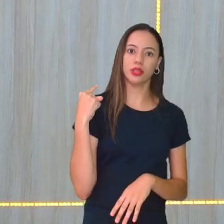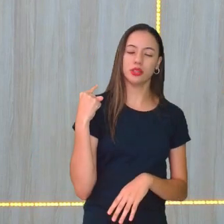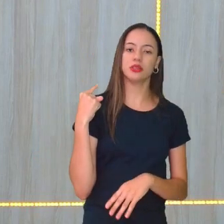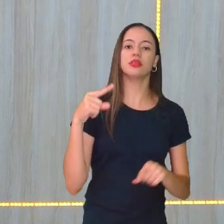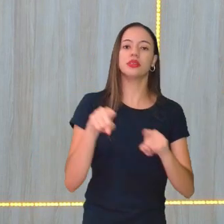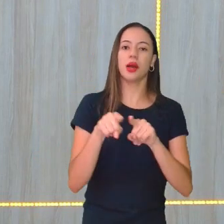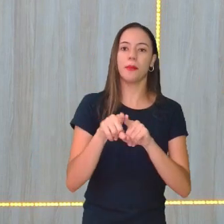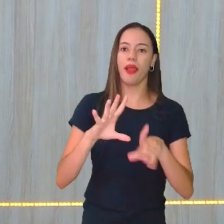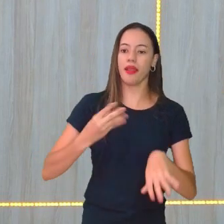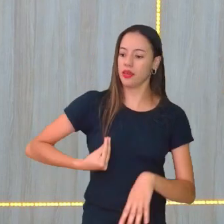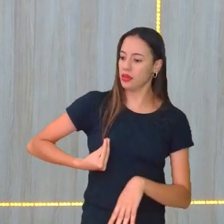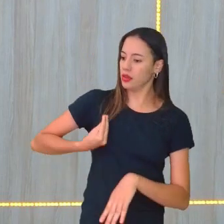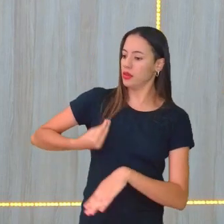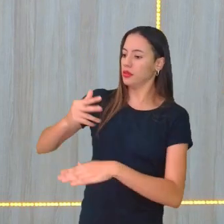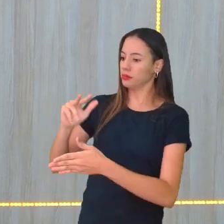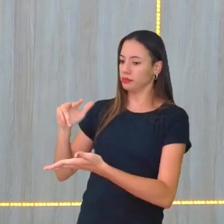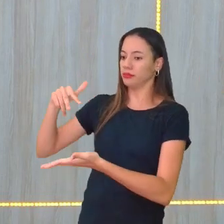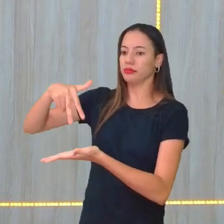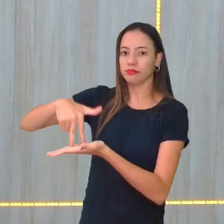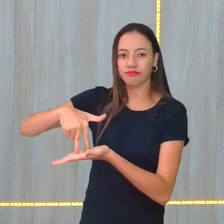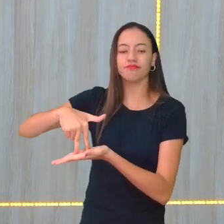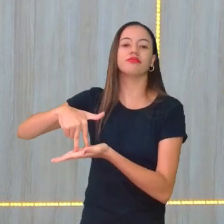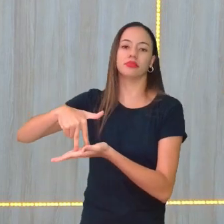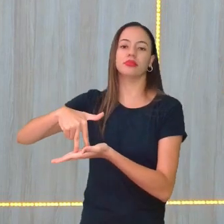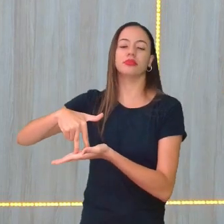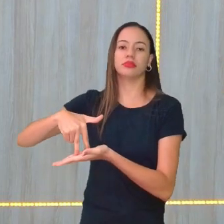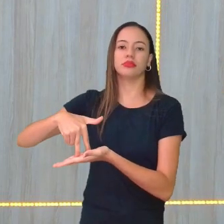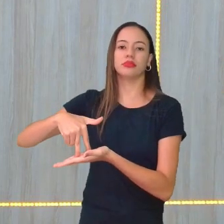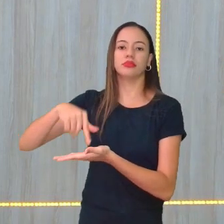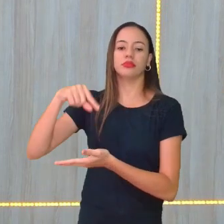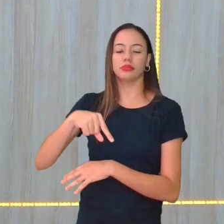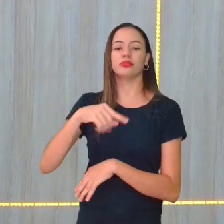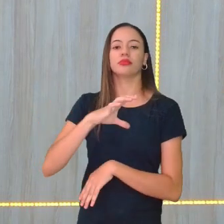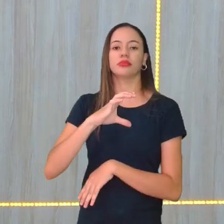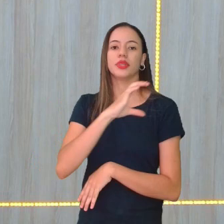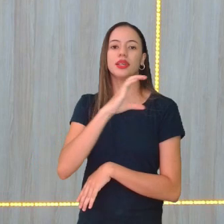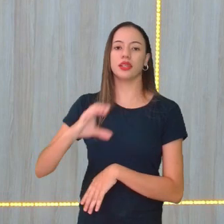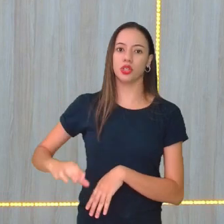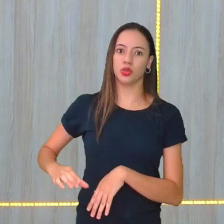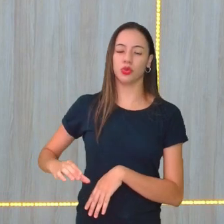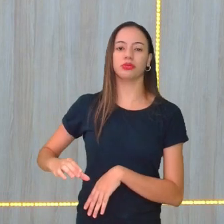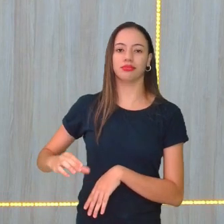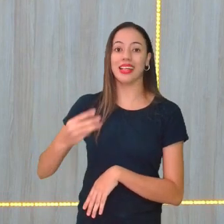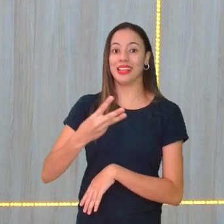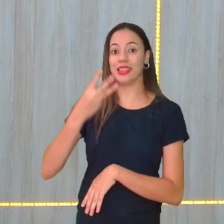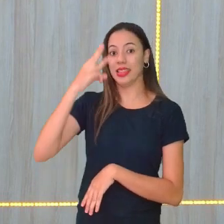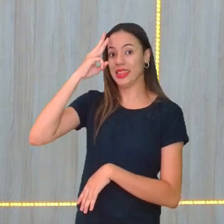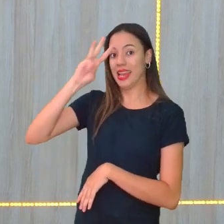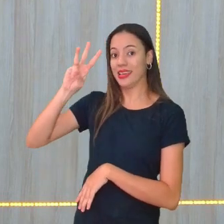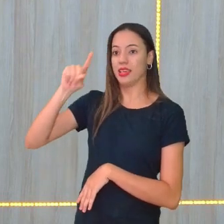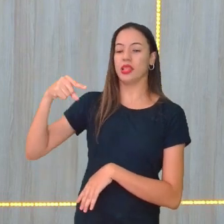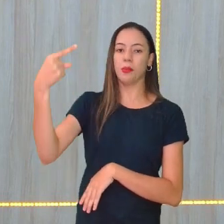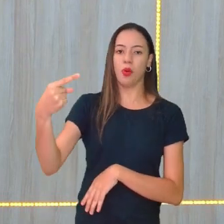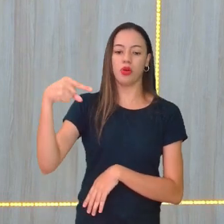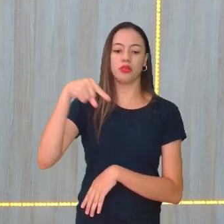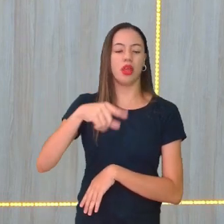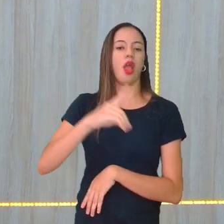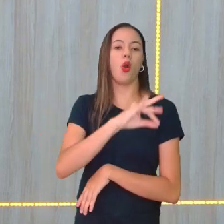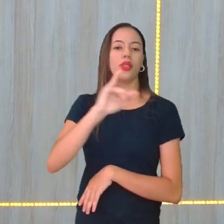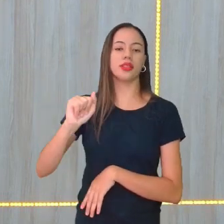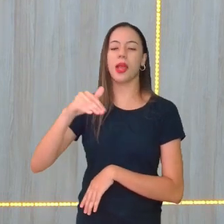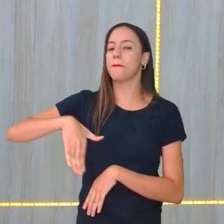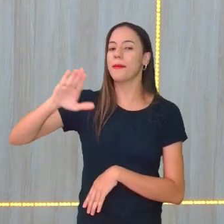ressurreição de Jesus 3 dias após a sua morte. Então, essa festa da Páscoa é a festa mais importante do